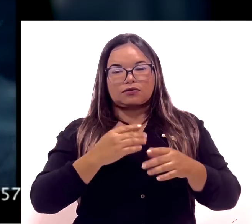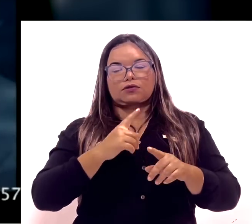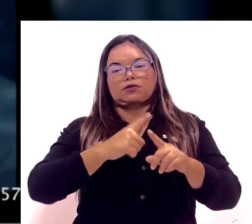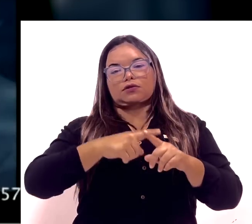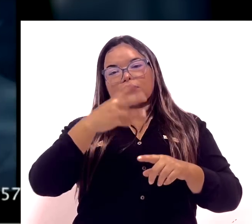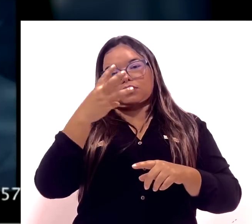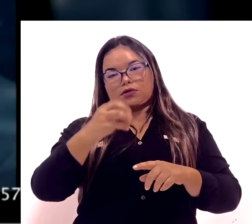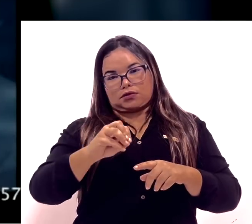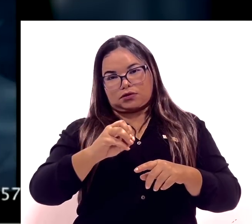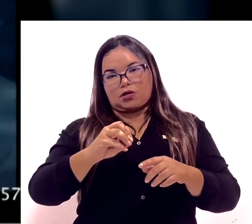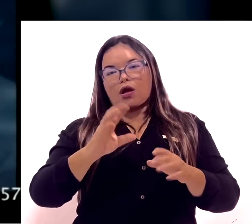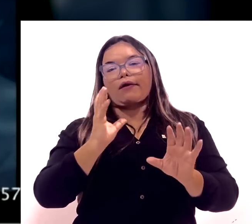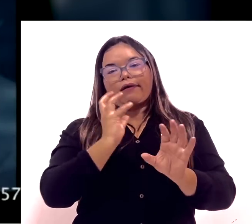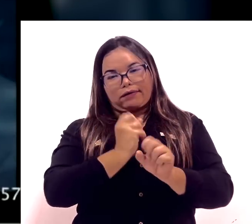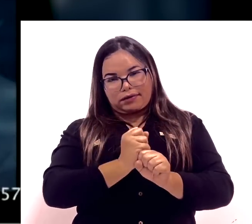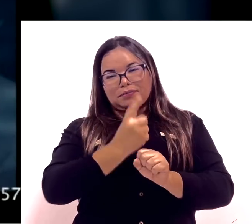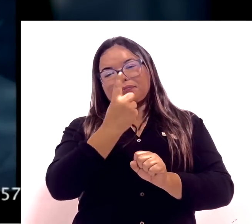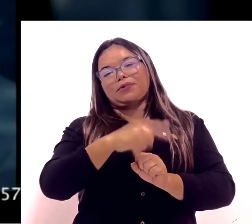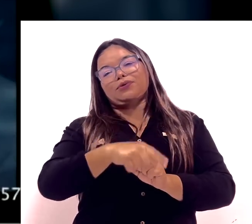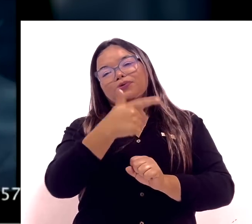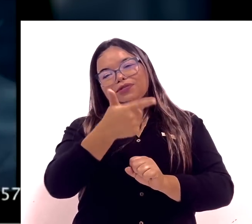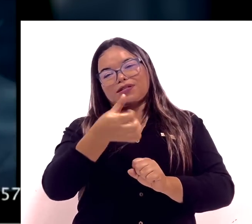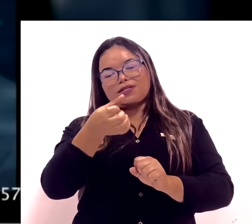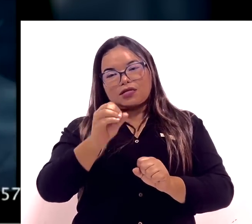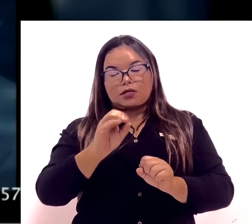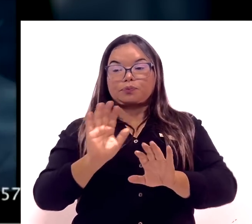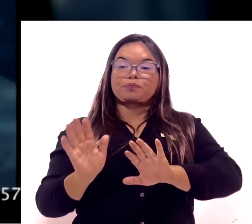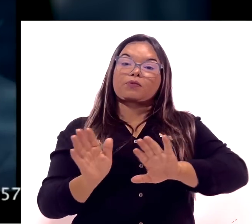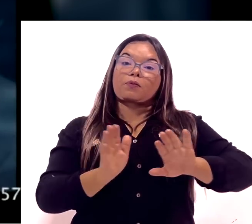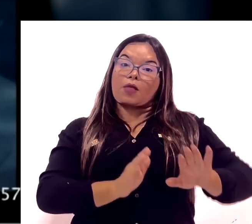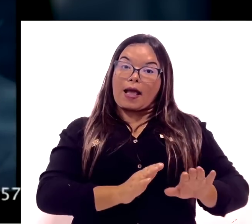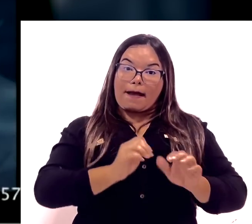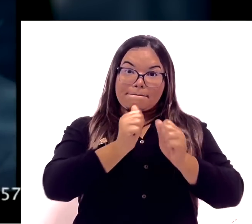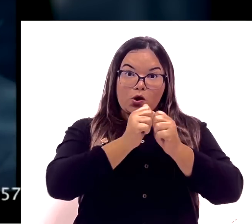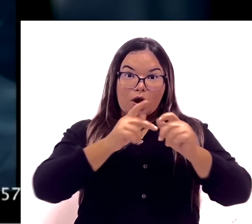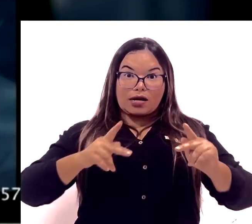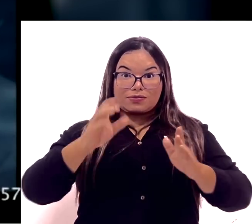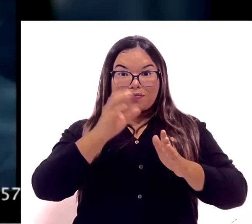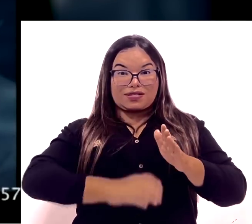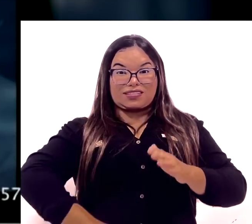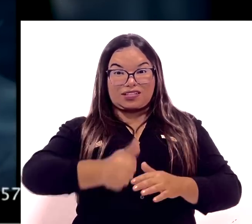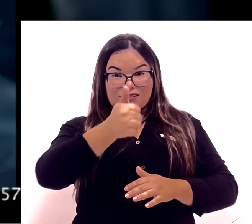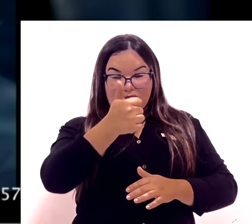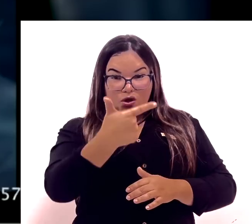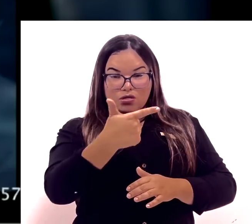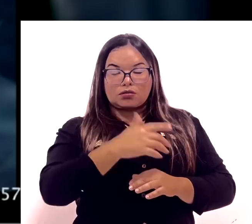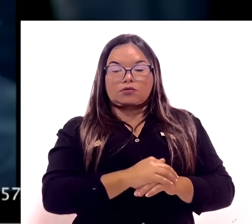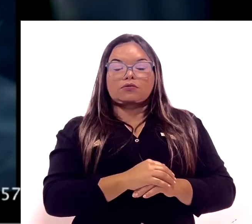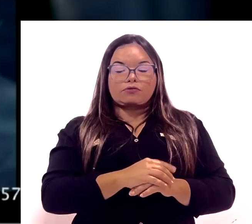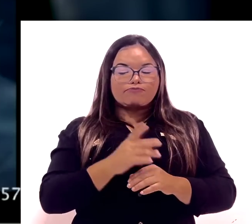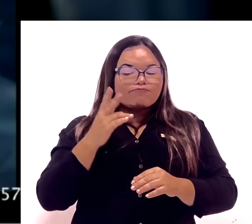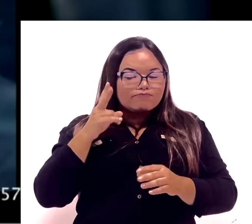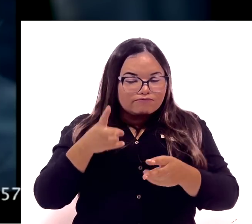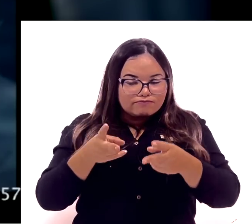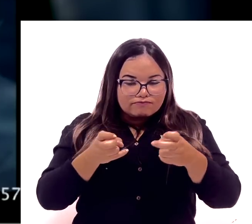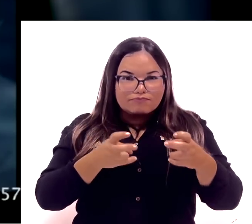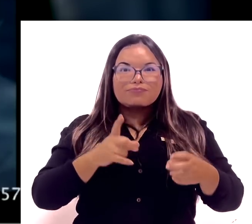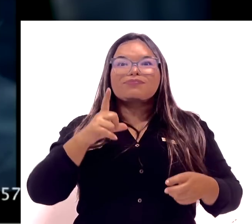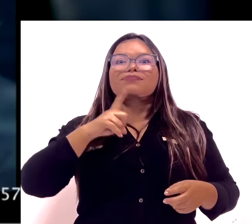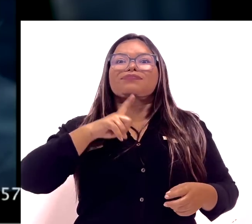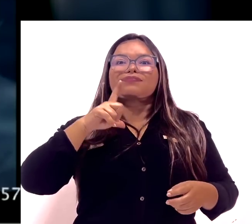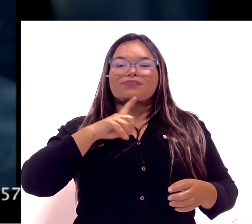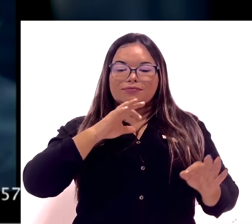são 1260. Agora, em Apocalipse 12, nós lemos 1260 dias. Estes